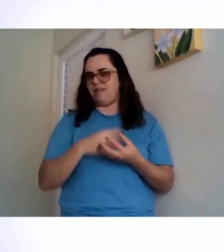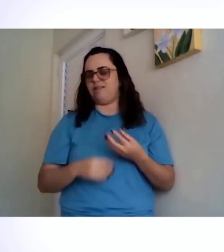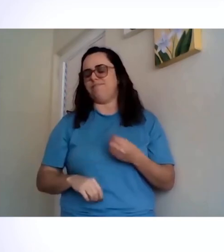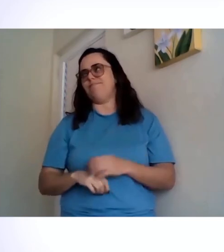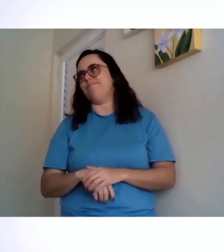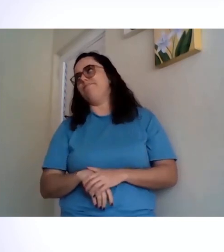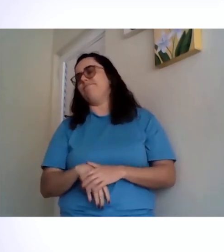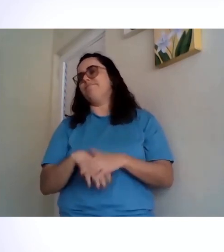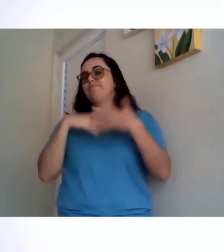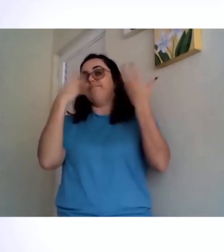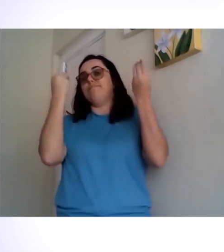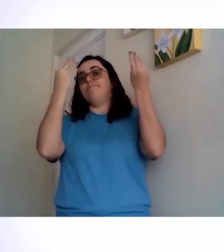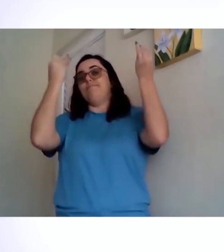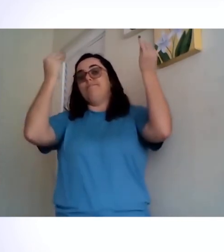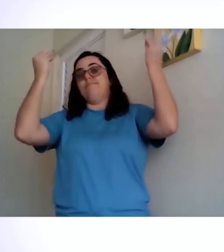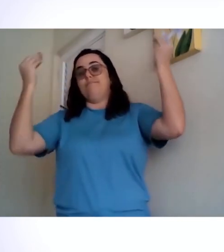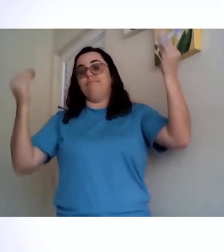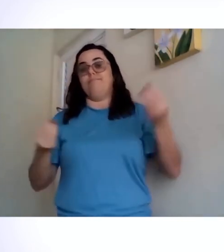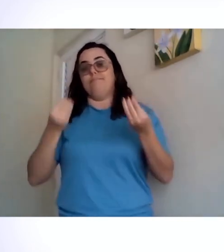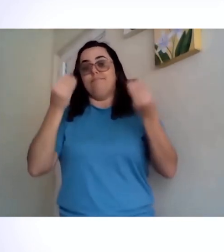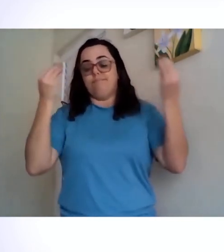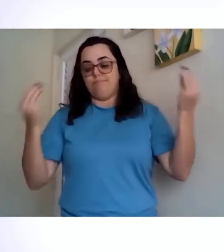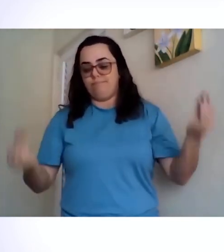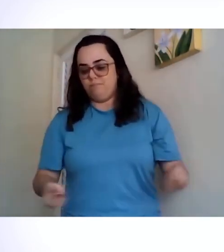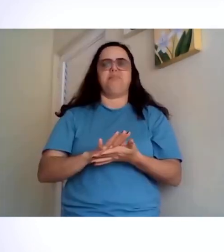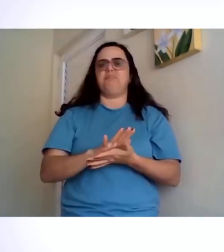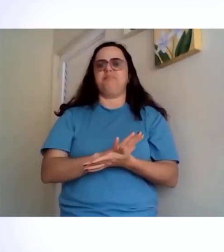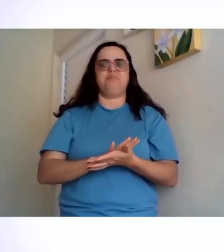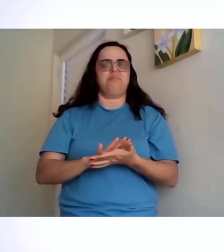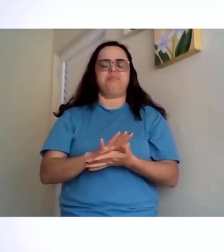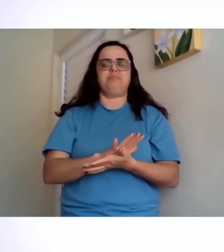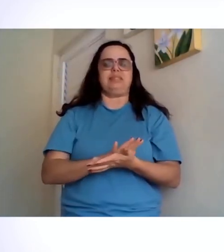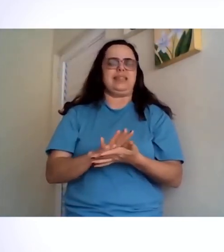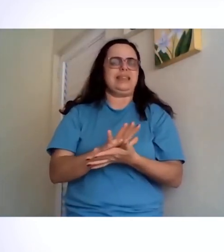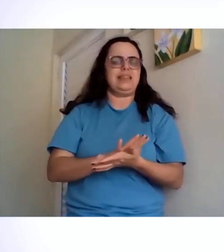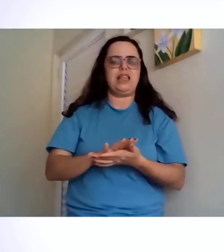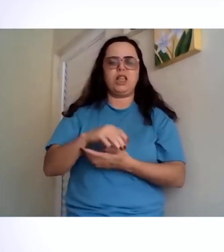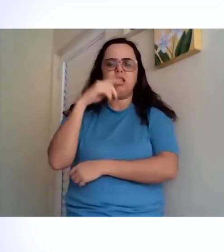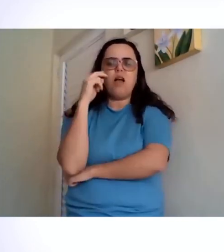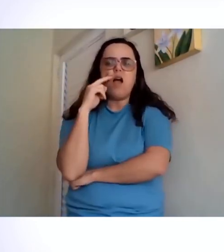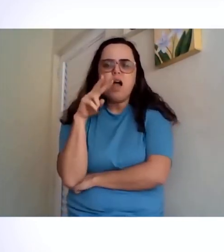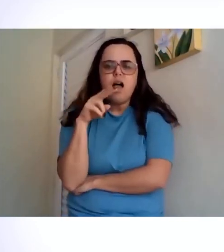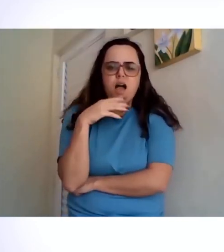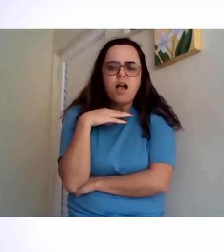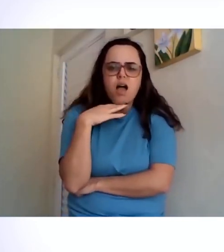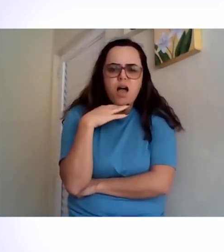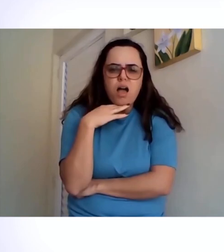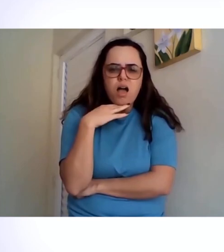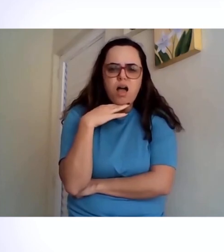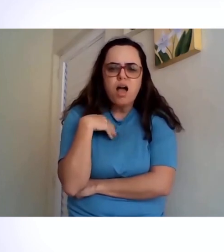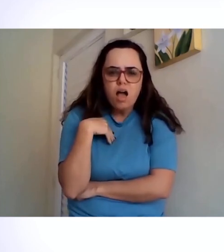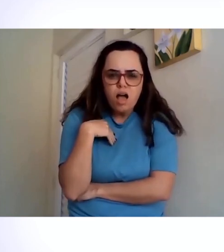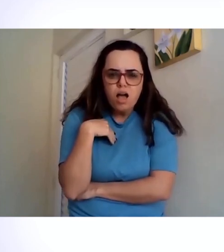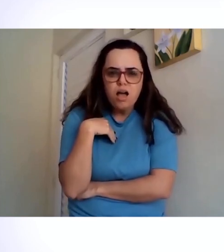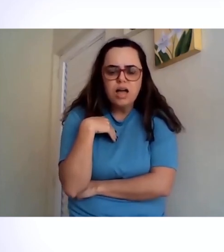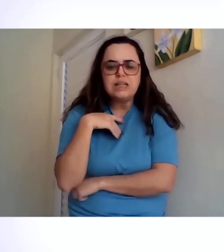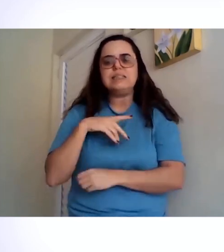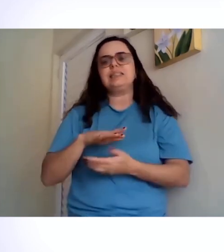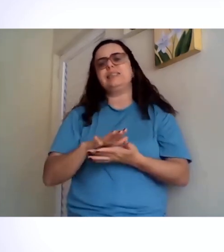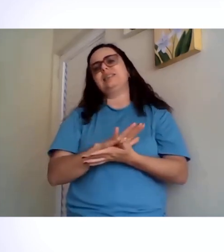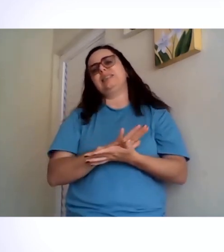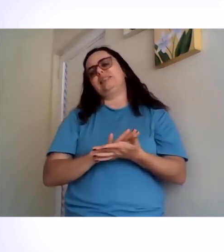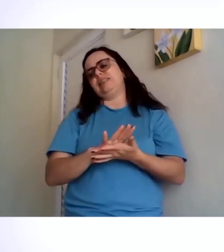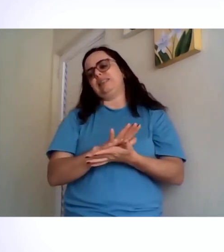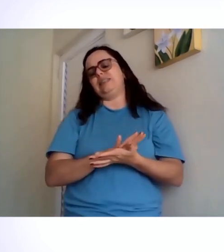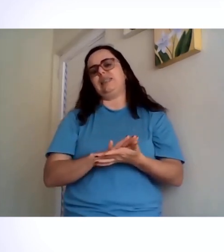lá em 1993. Ela foi se tornar fluente em Libras, se não me engano, ela foi da turma de